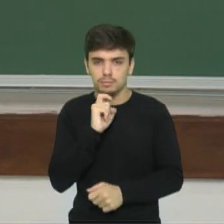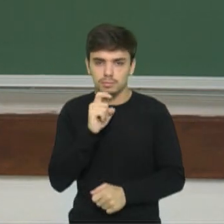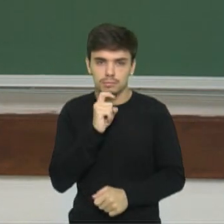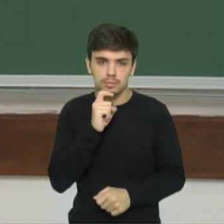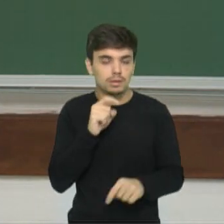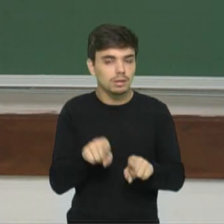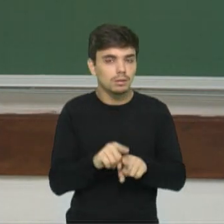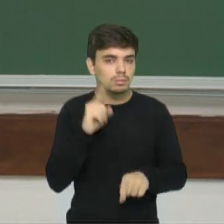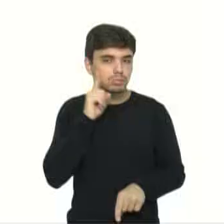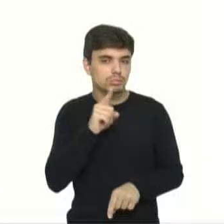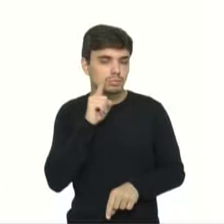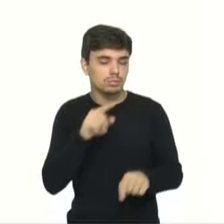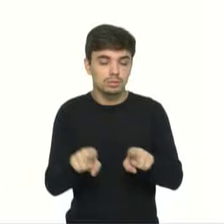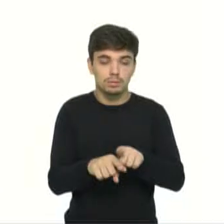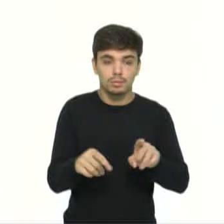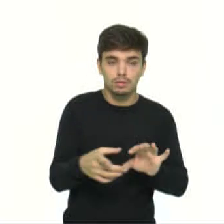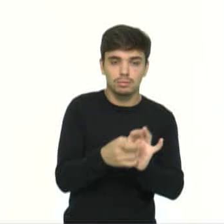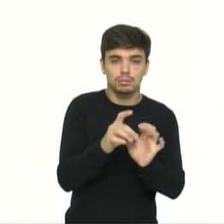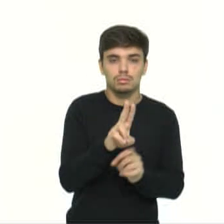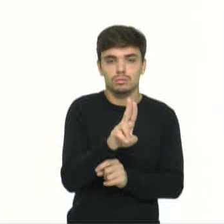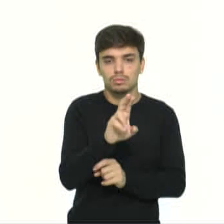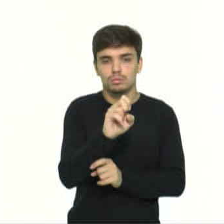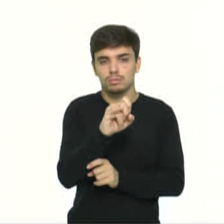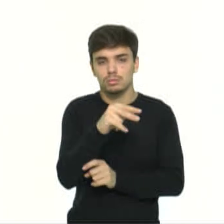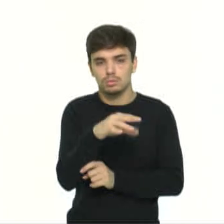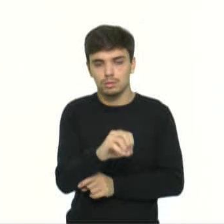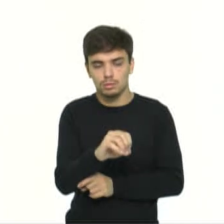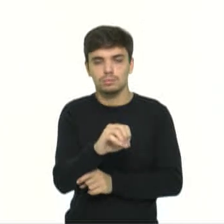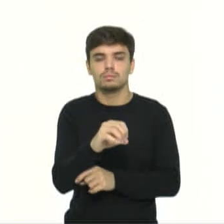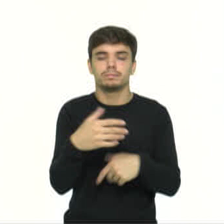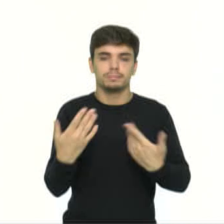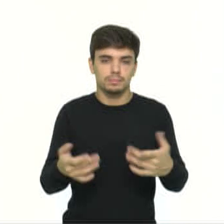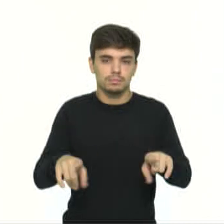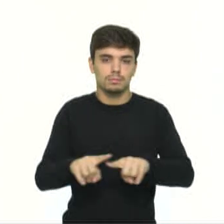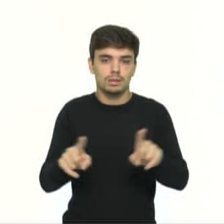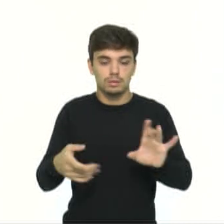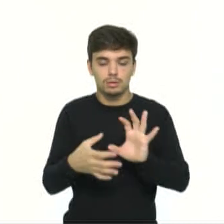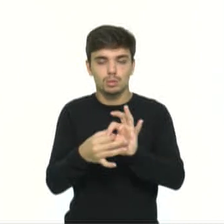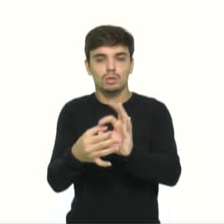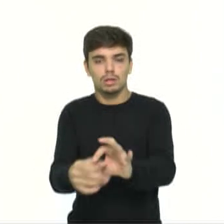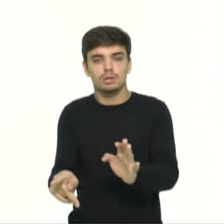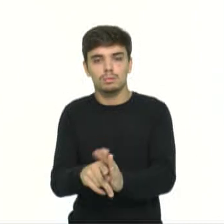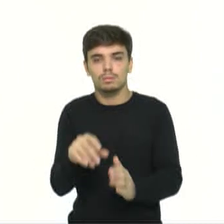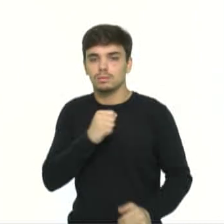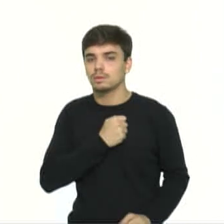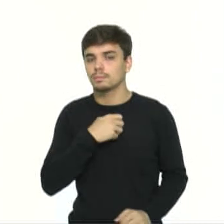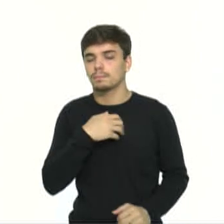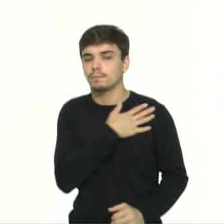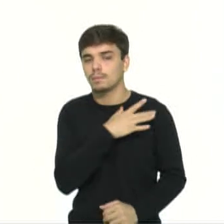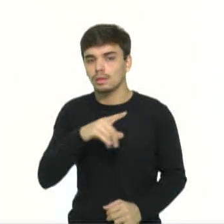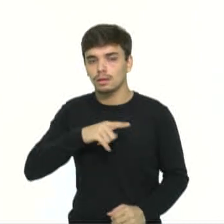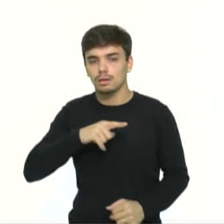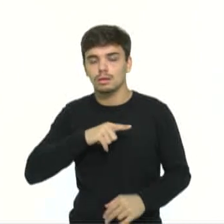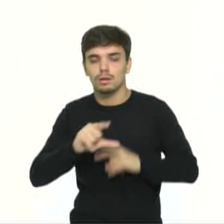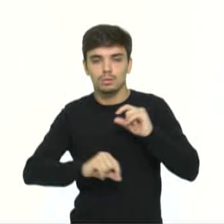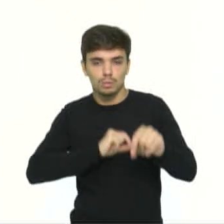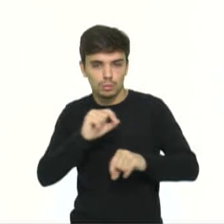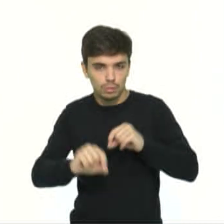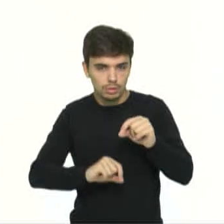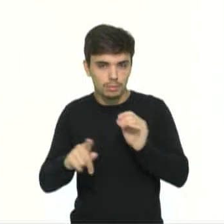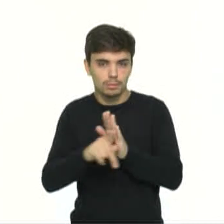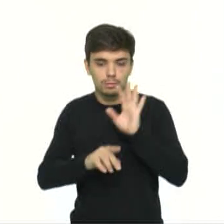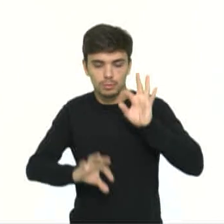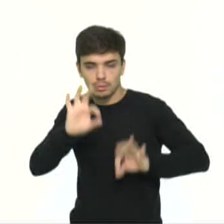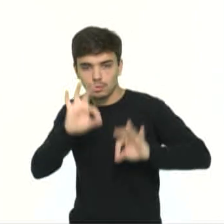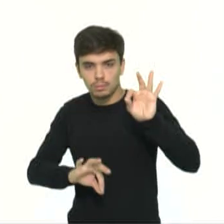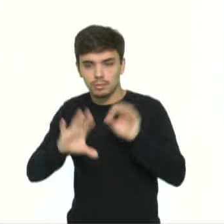Estados Unidos e União Soviética, né? Então, nesse contexto das ditaduras militares, a gente tem aí a Operação Condor,